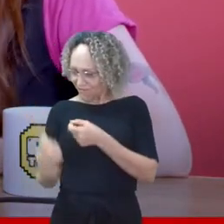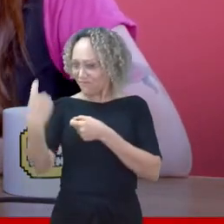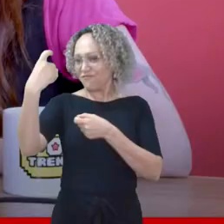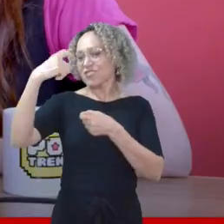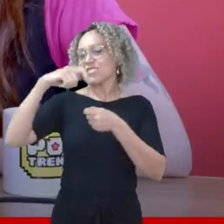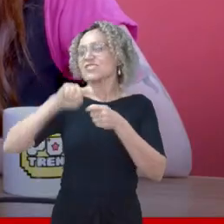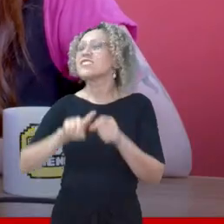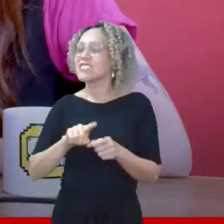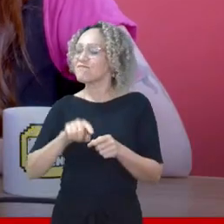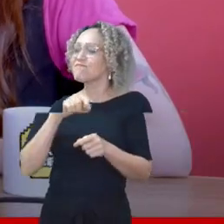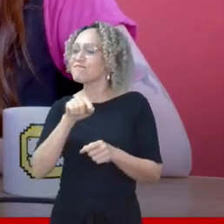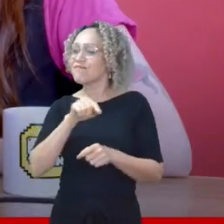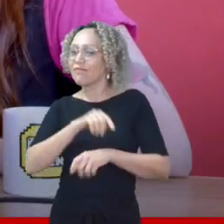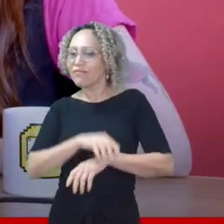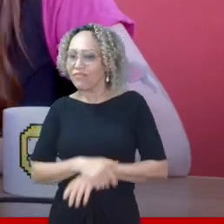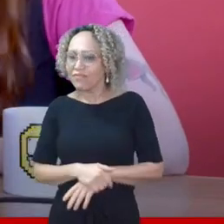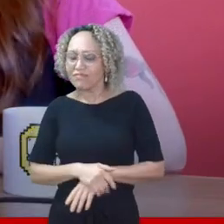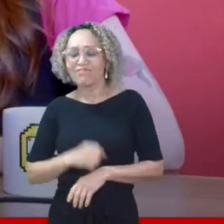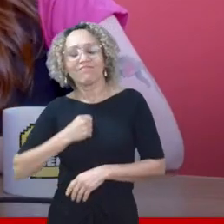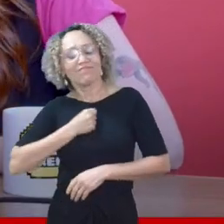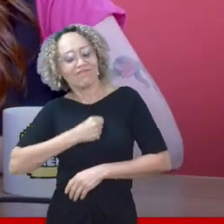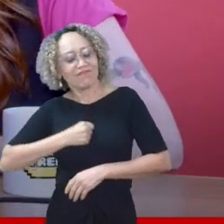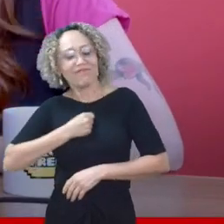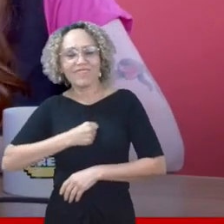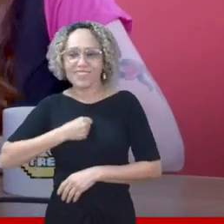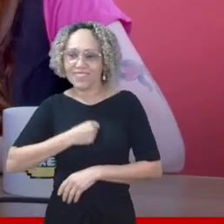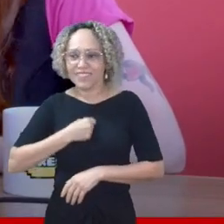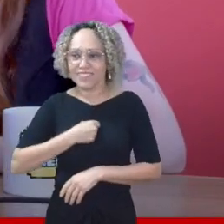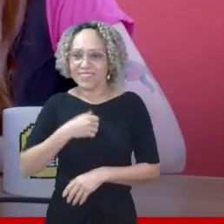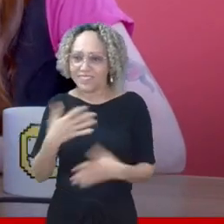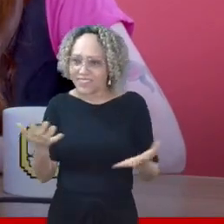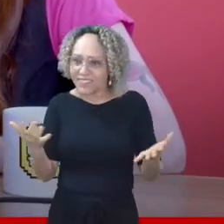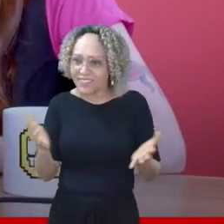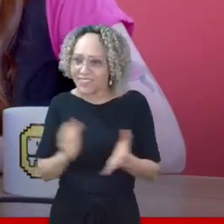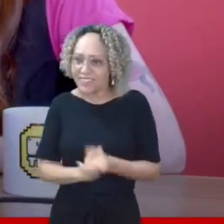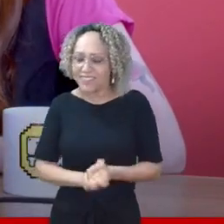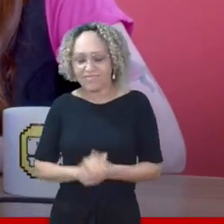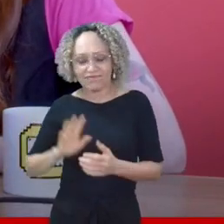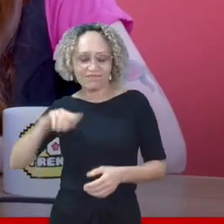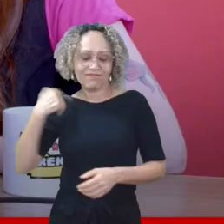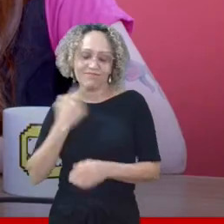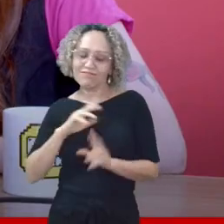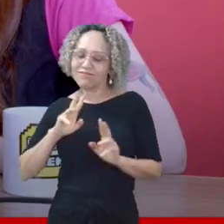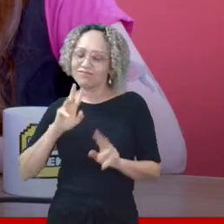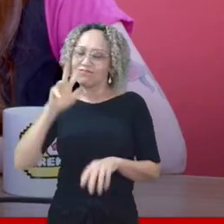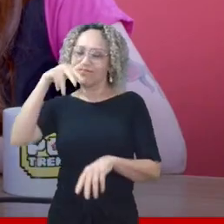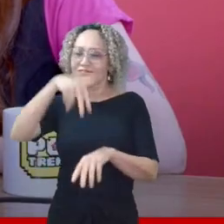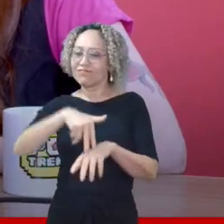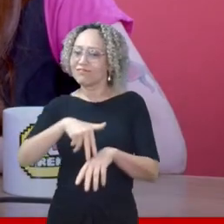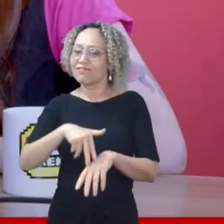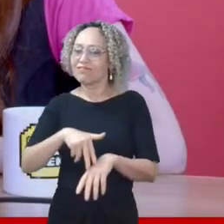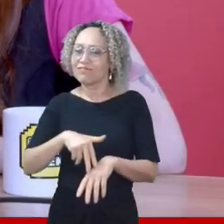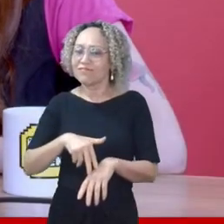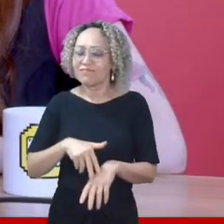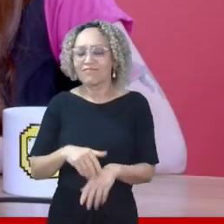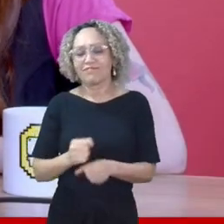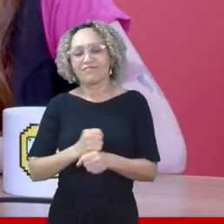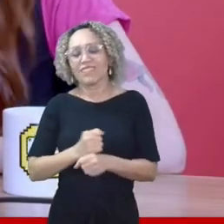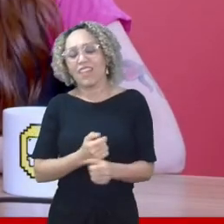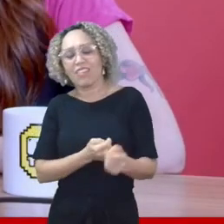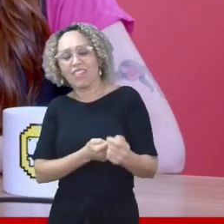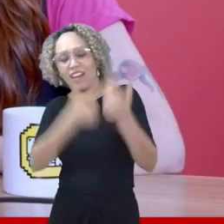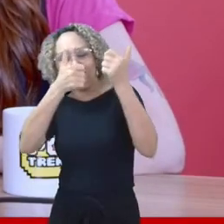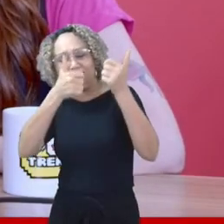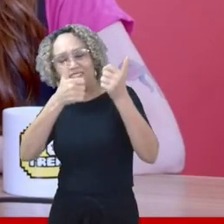não para nunca, né? Não, toda semana que é pra não dar saudade. Exatamente. Novamente estamos aqui. Vortemo, agora ano novo, vida